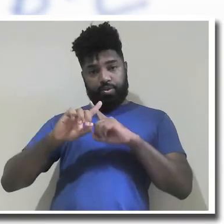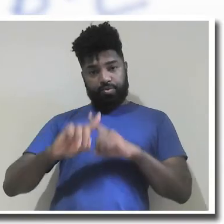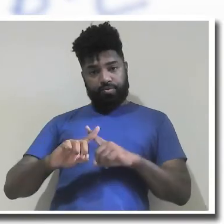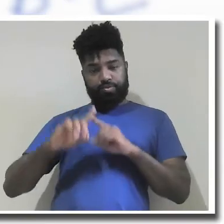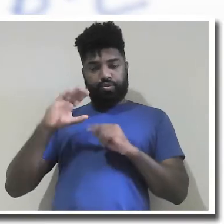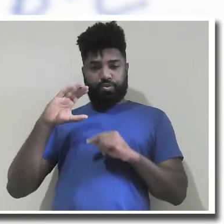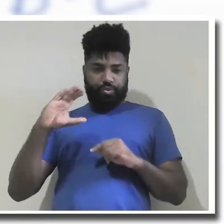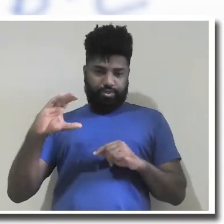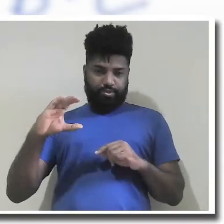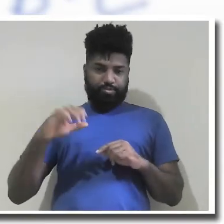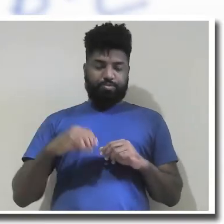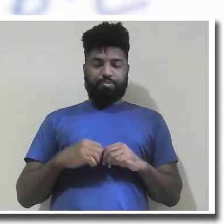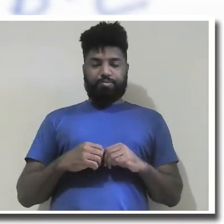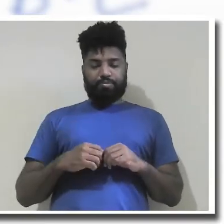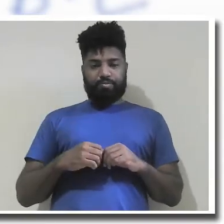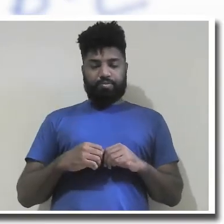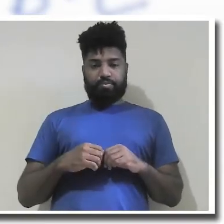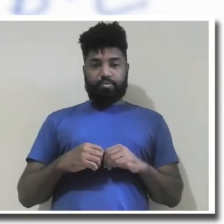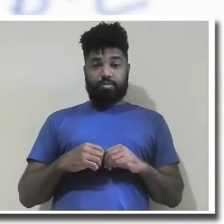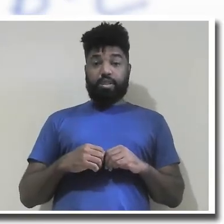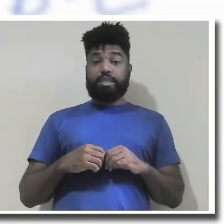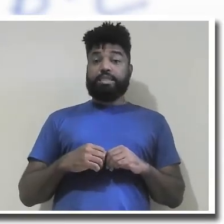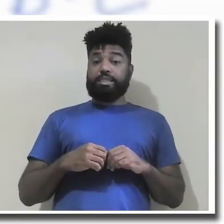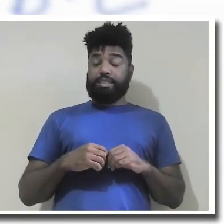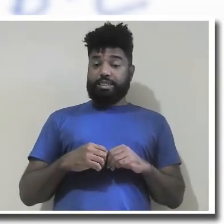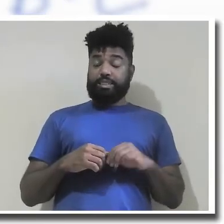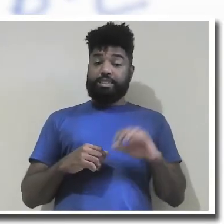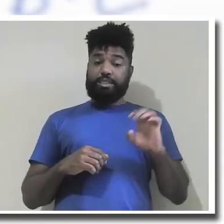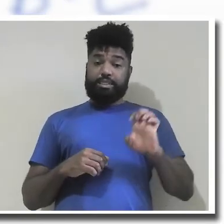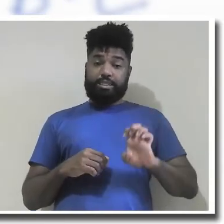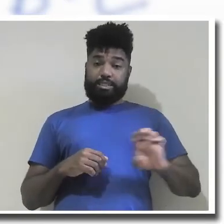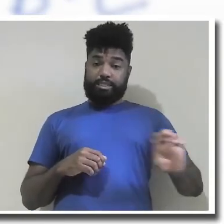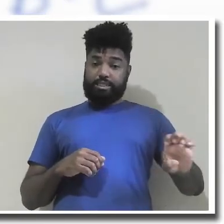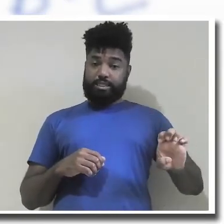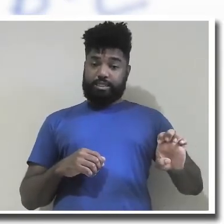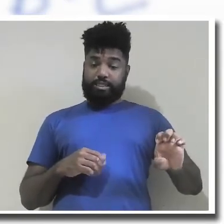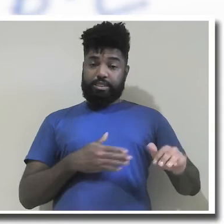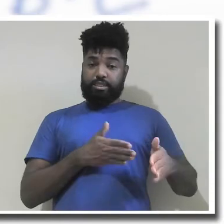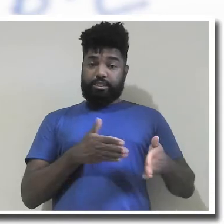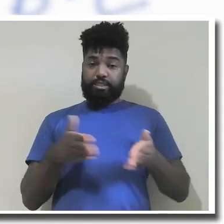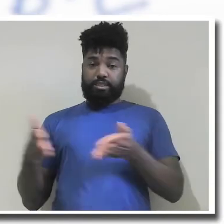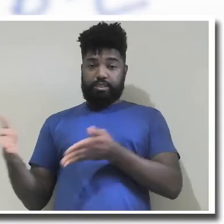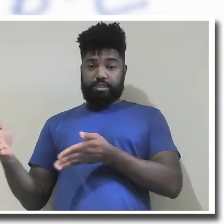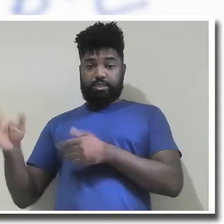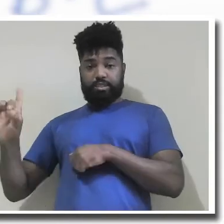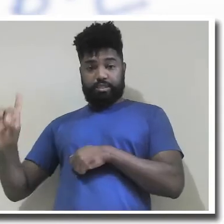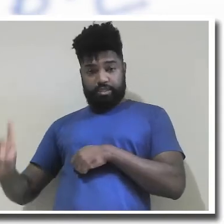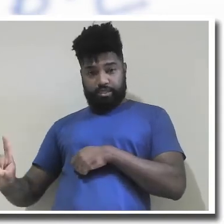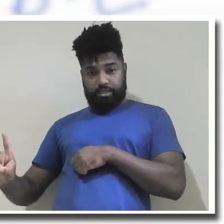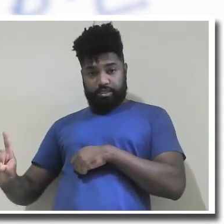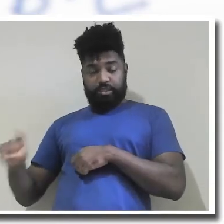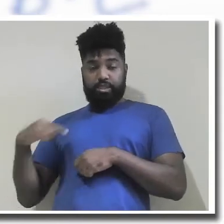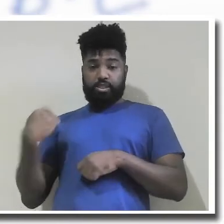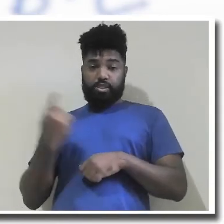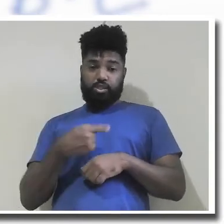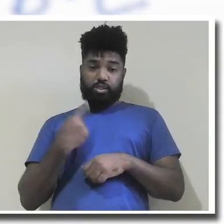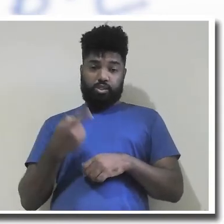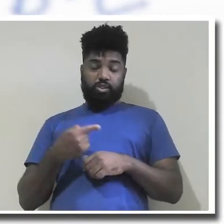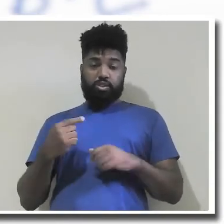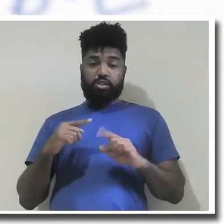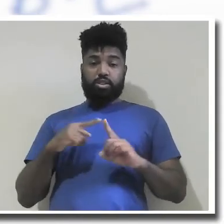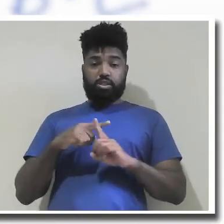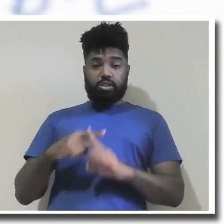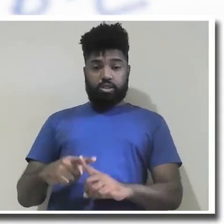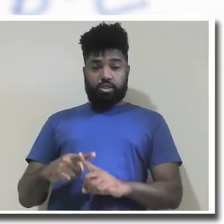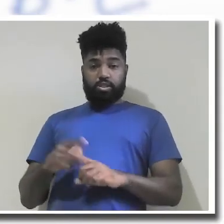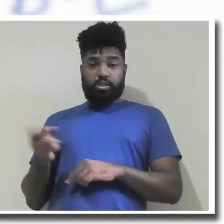C. Da esquerda para a direita, basta multiplicarmos ambos os lados